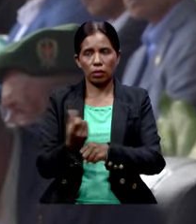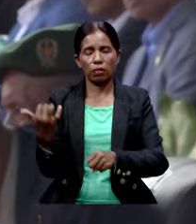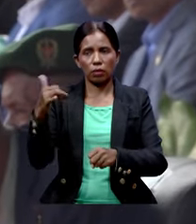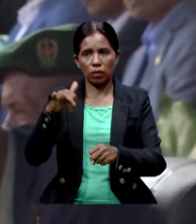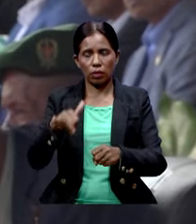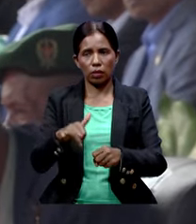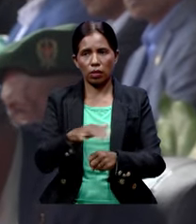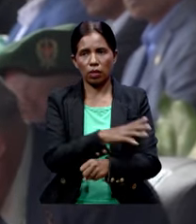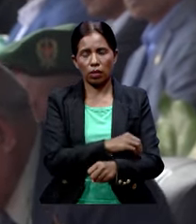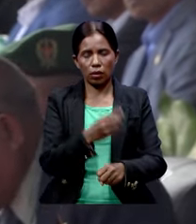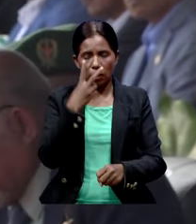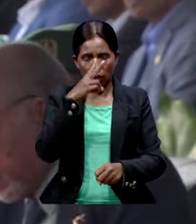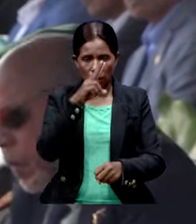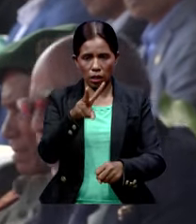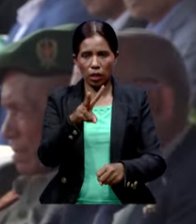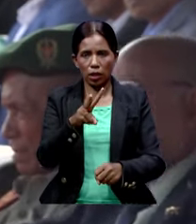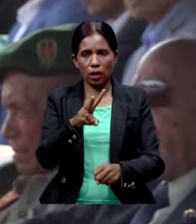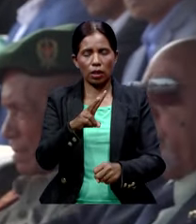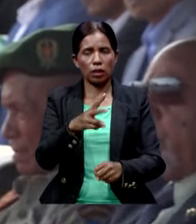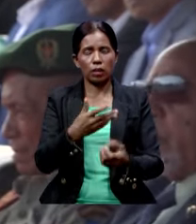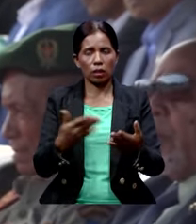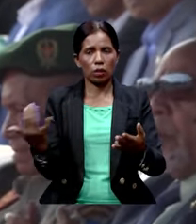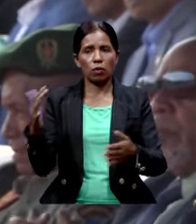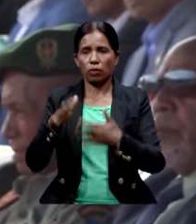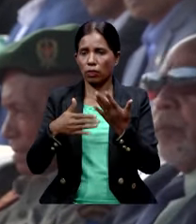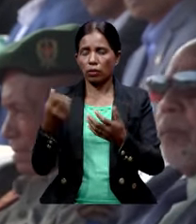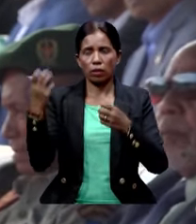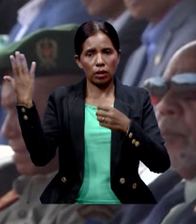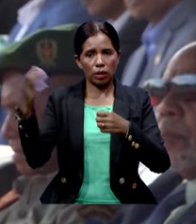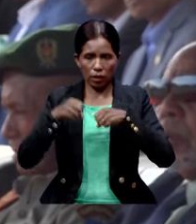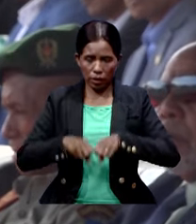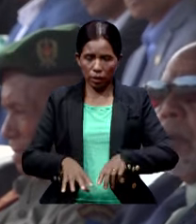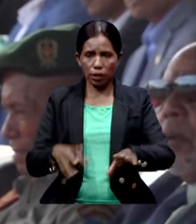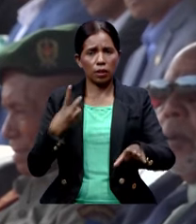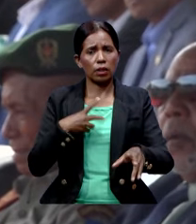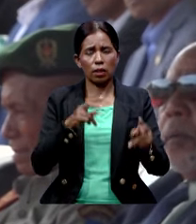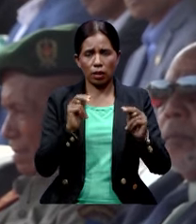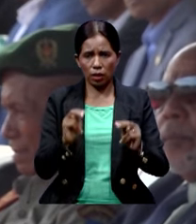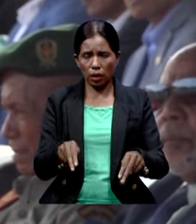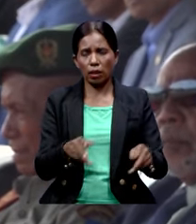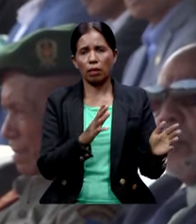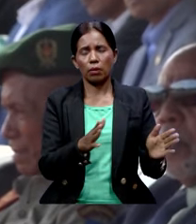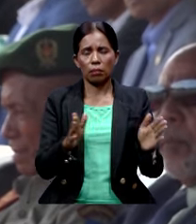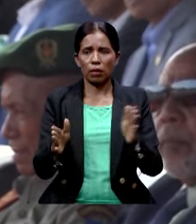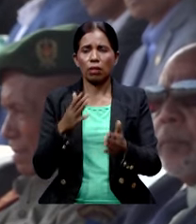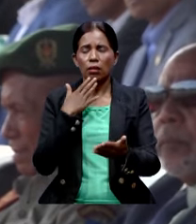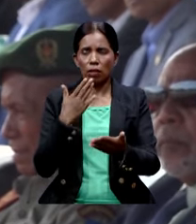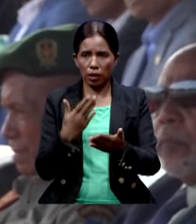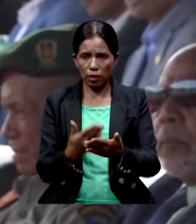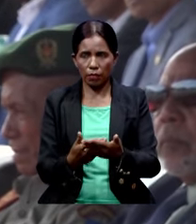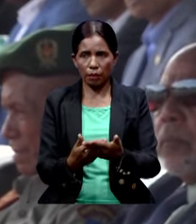setor biodiversidade, né? E tu tem que preparar de ecleutão, cada vez de